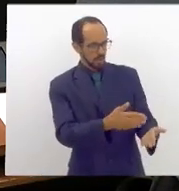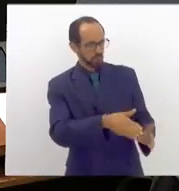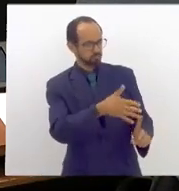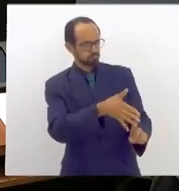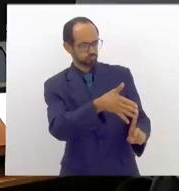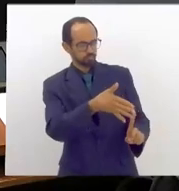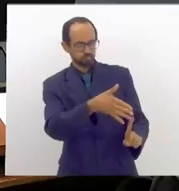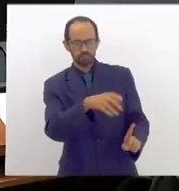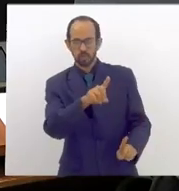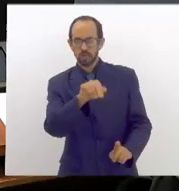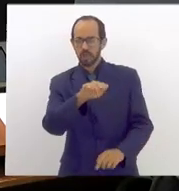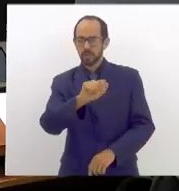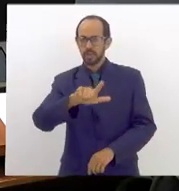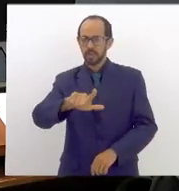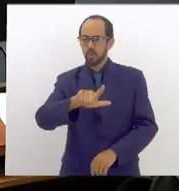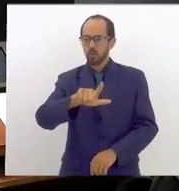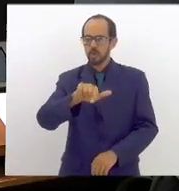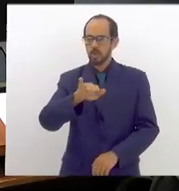librelon